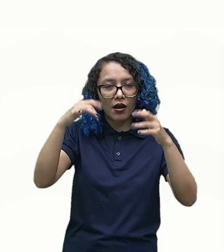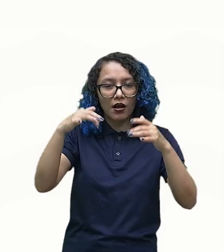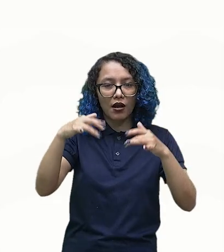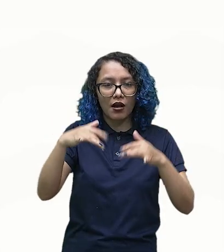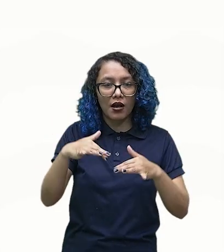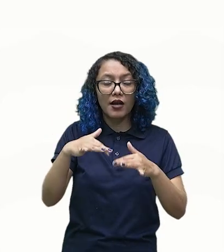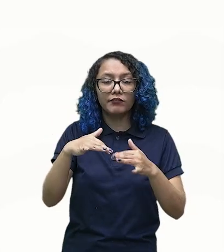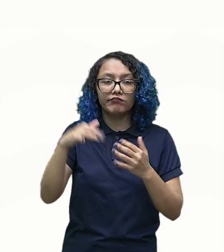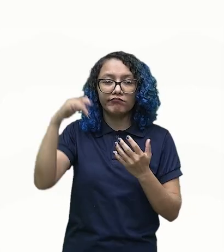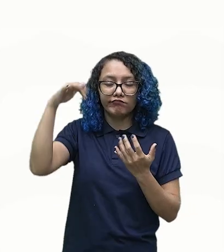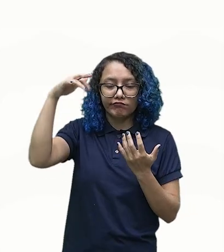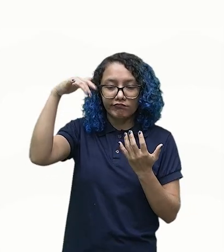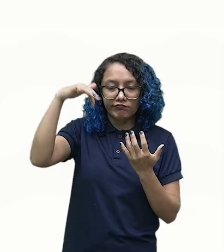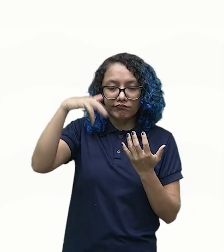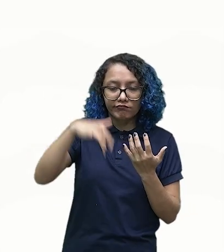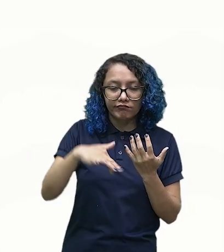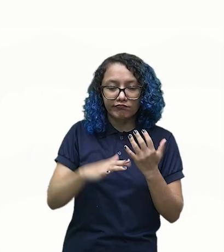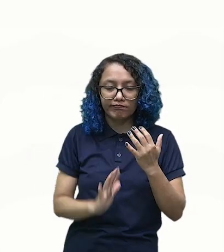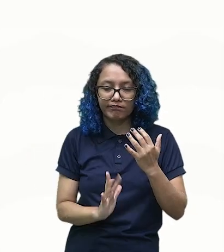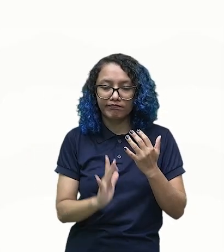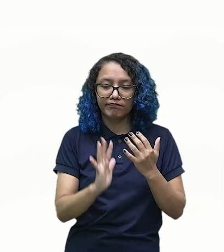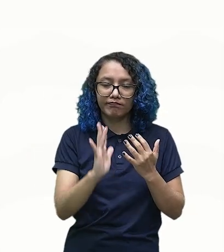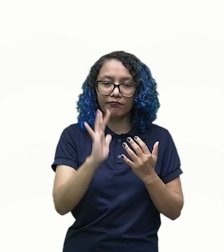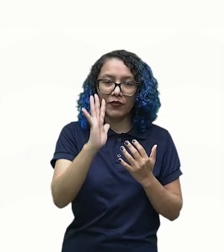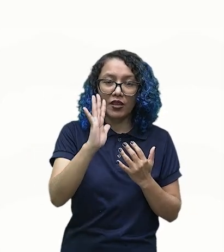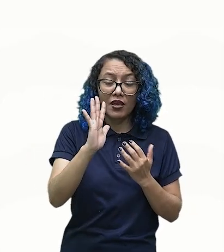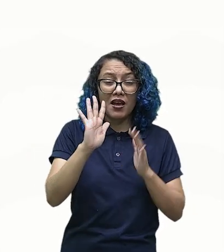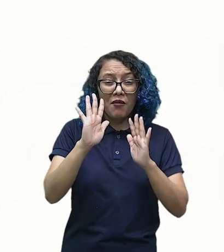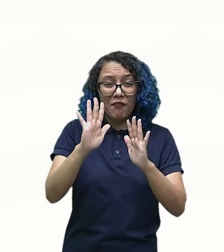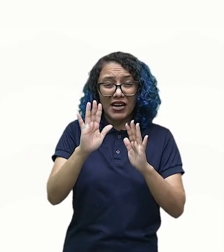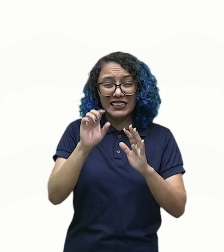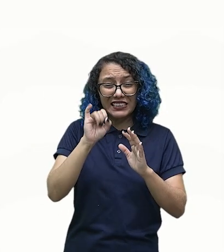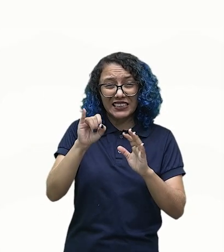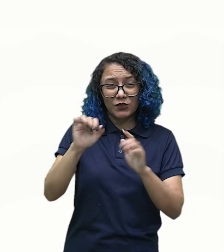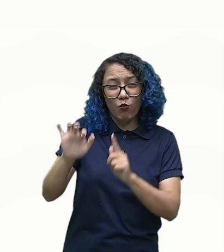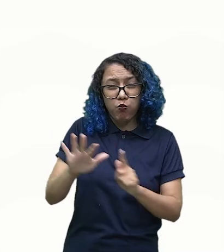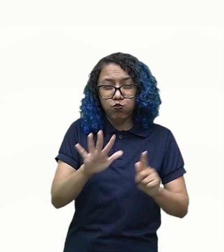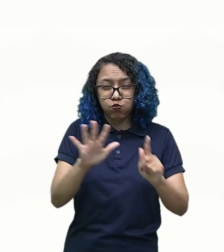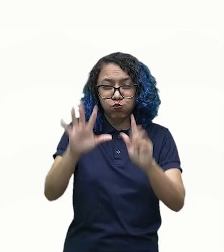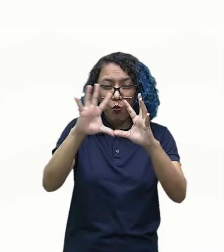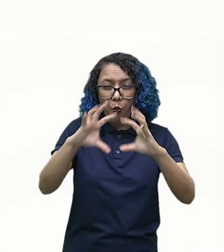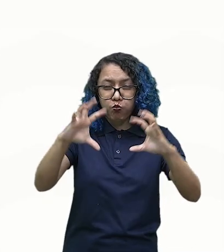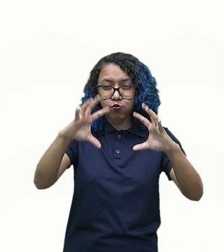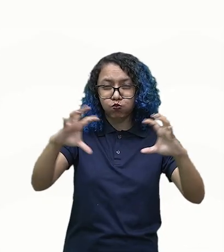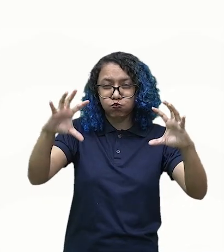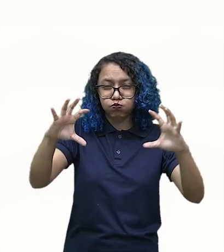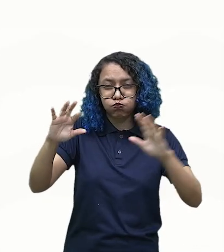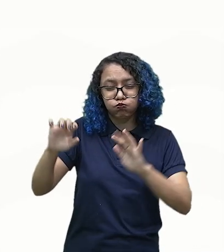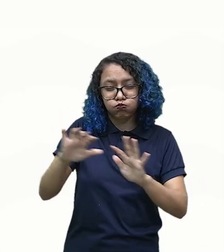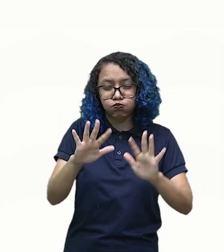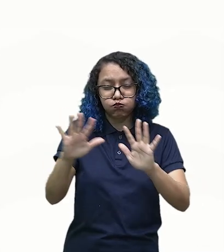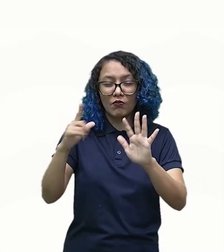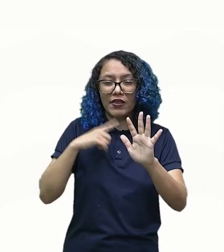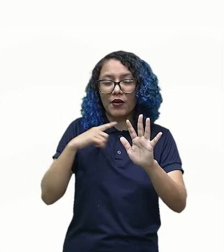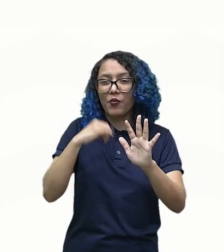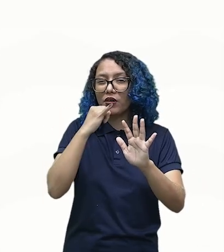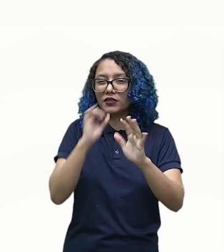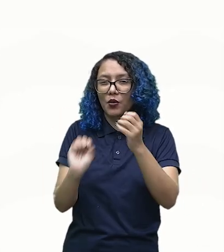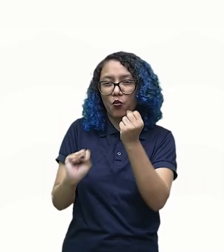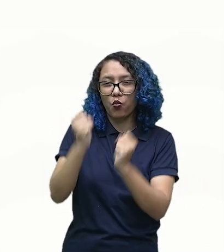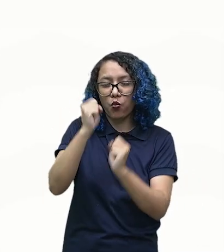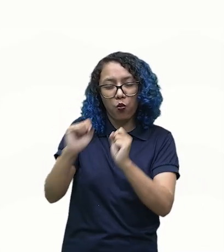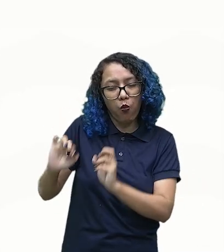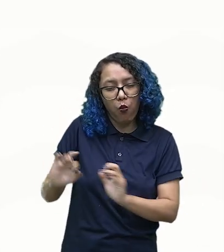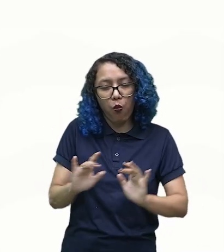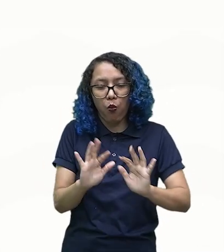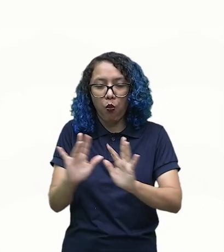ela é refletida. Só que como há uma camada de gases que são emanados pelo quê? Atividade das